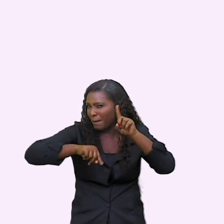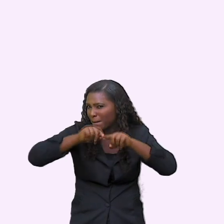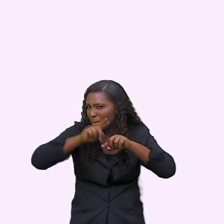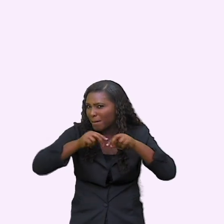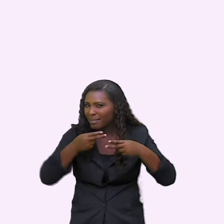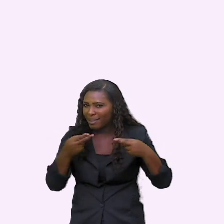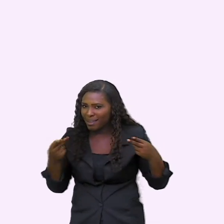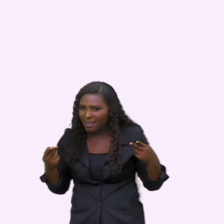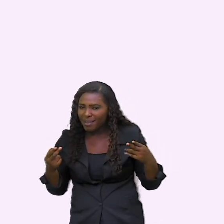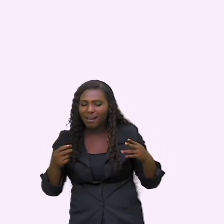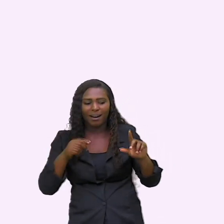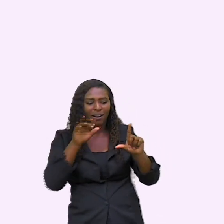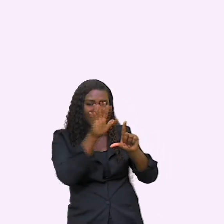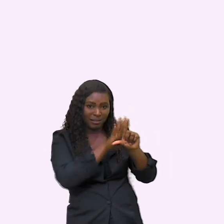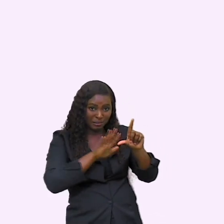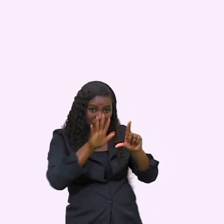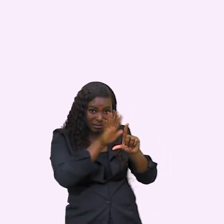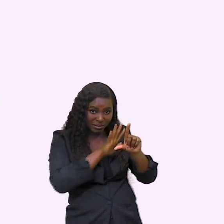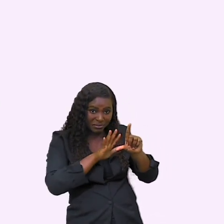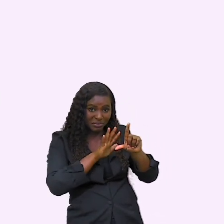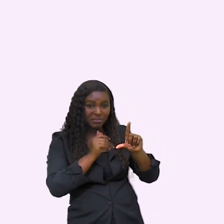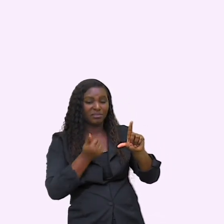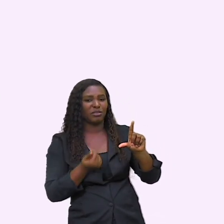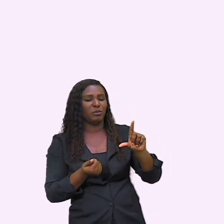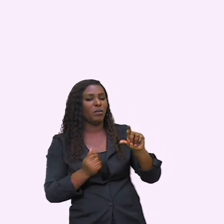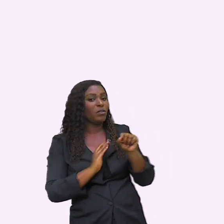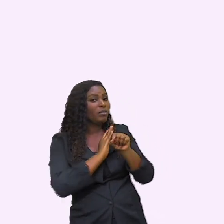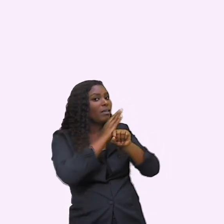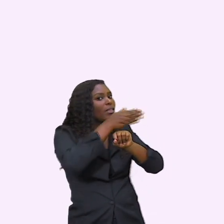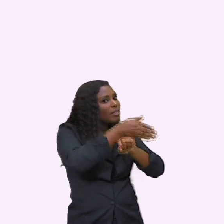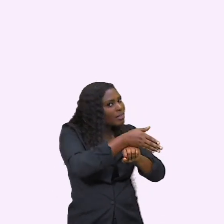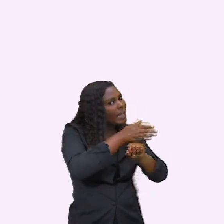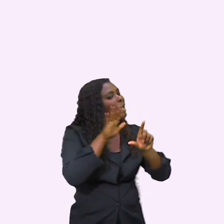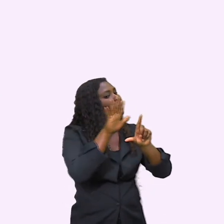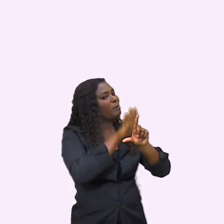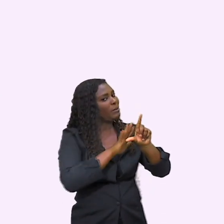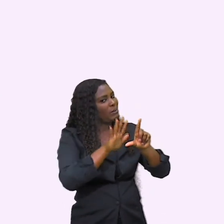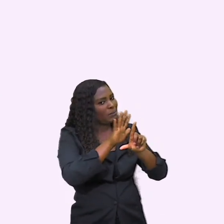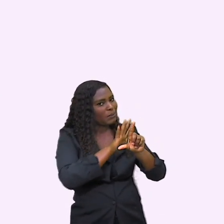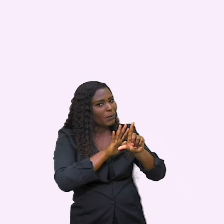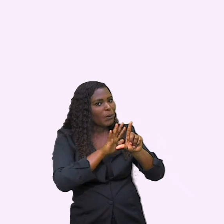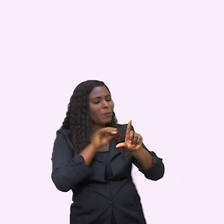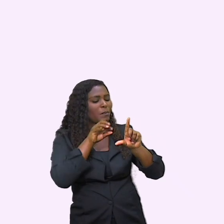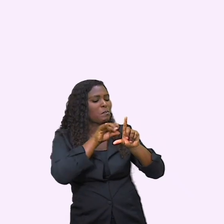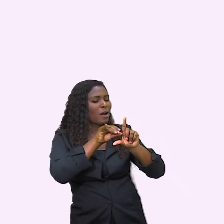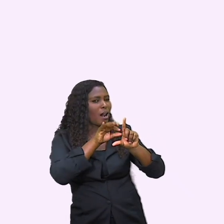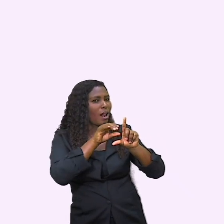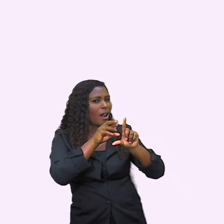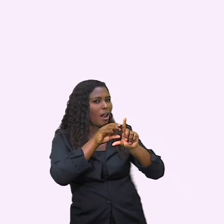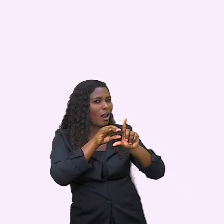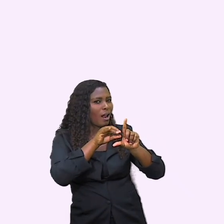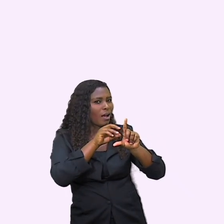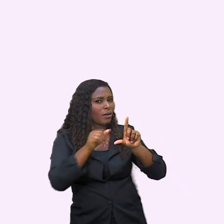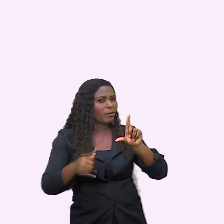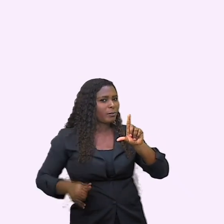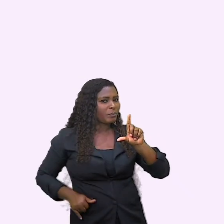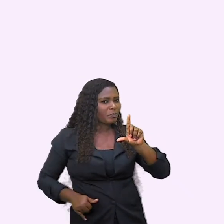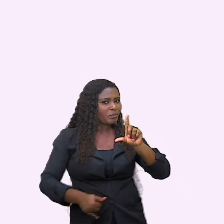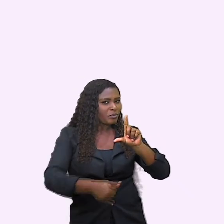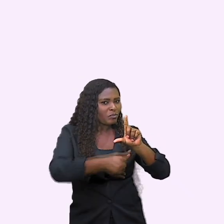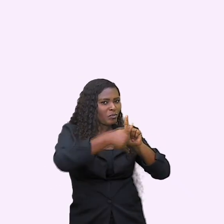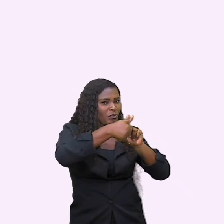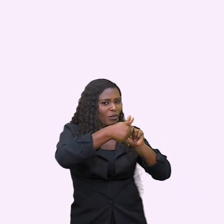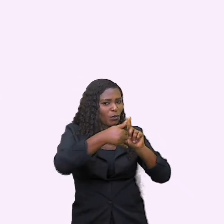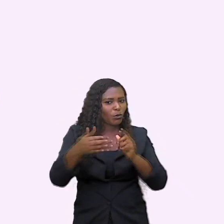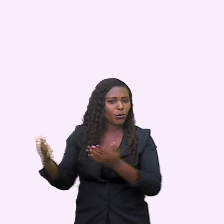nossa plataforma de estudo. Vocês vão acessar as nossas atividades, apontar a câmera do seu celular na imagem